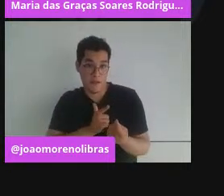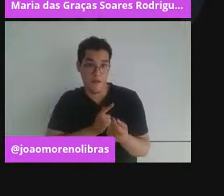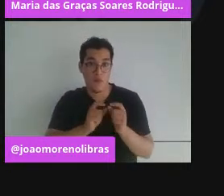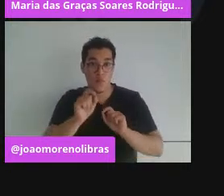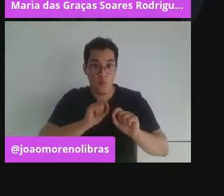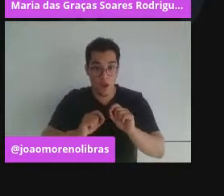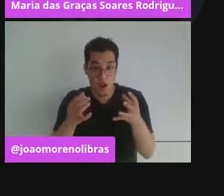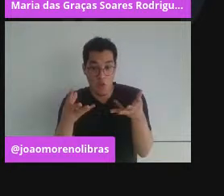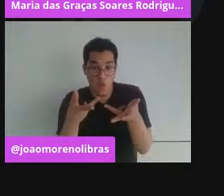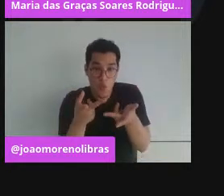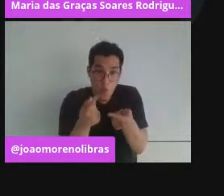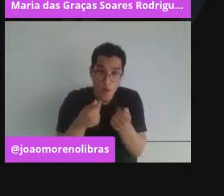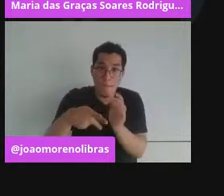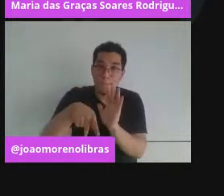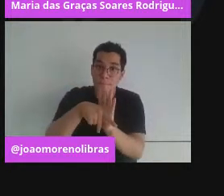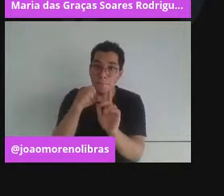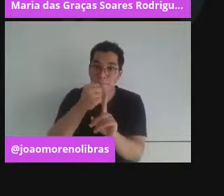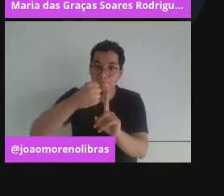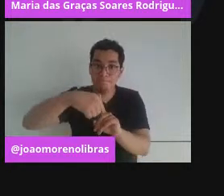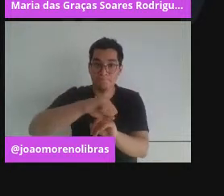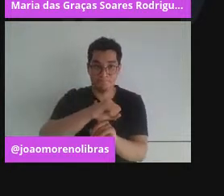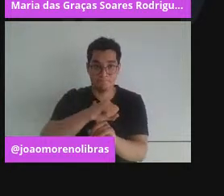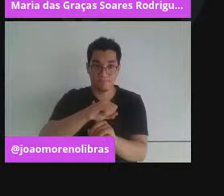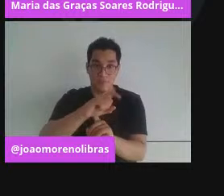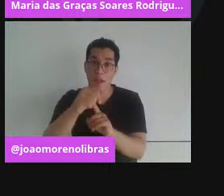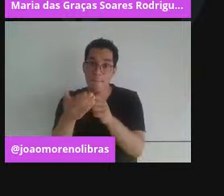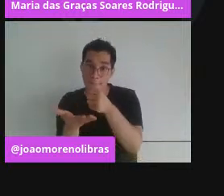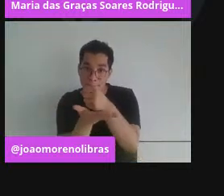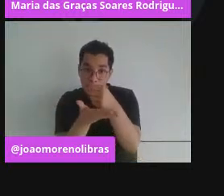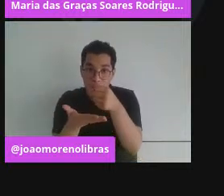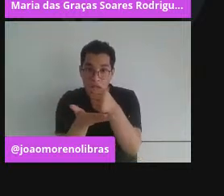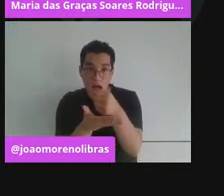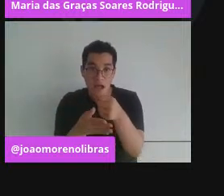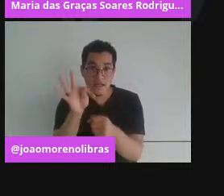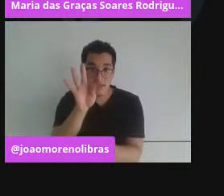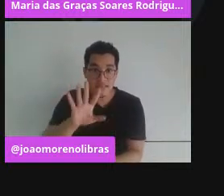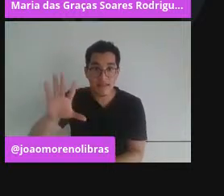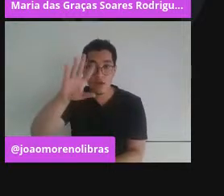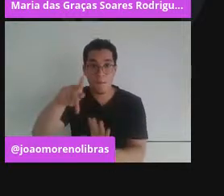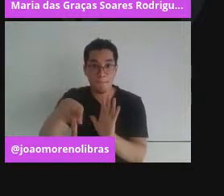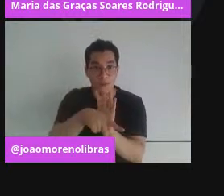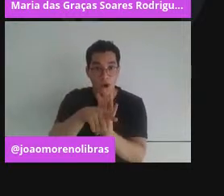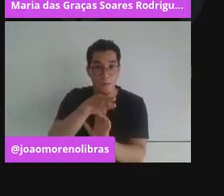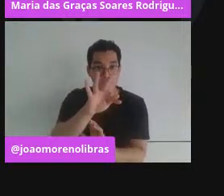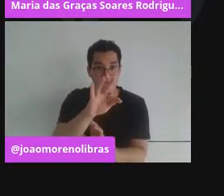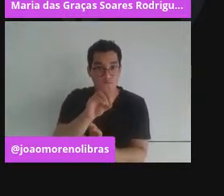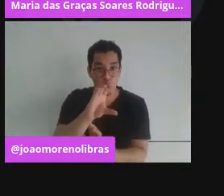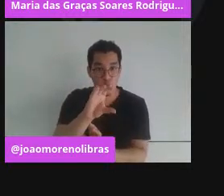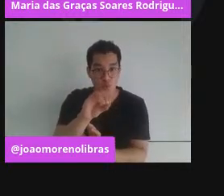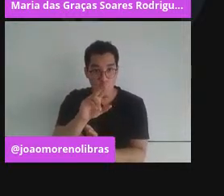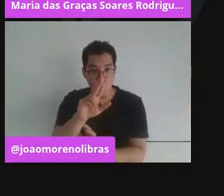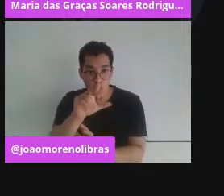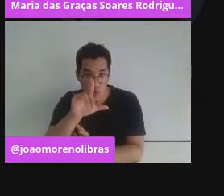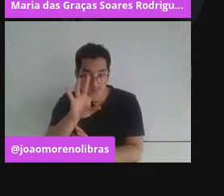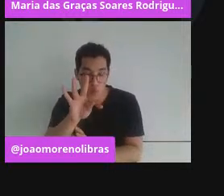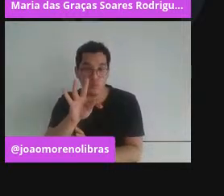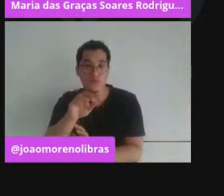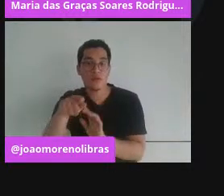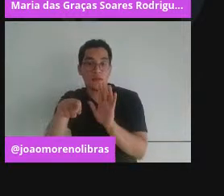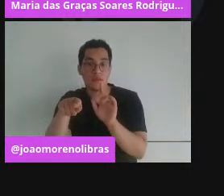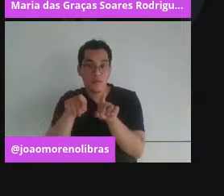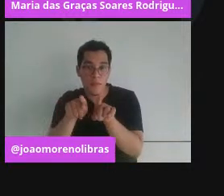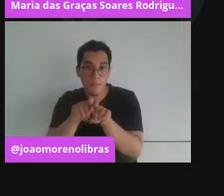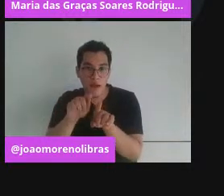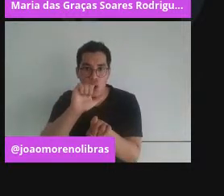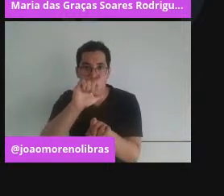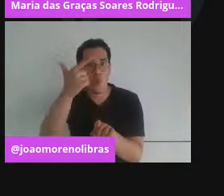tem muito a ver com a base teórica de Foucault e de Fergloff, certo? Eu diria, eu acrescentaria aqui também o Van Dijk,